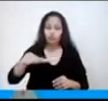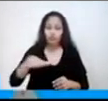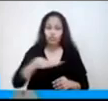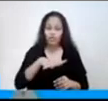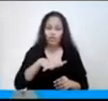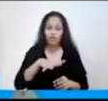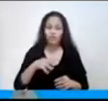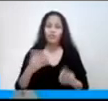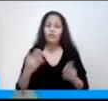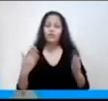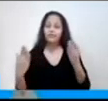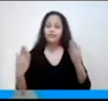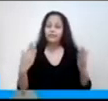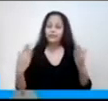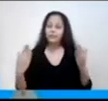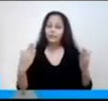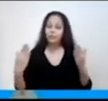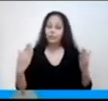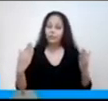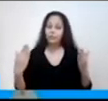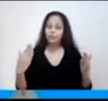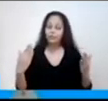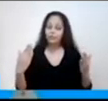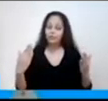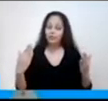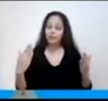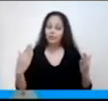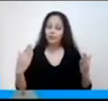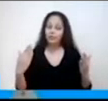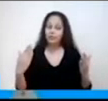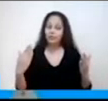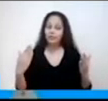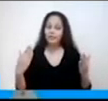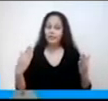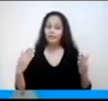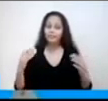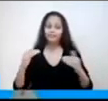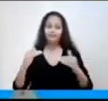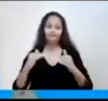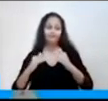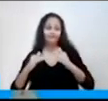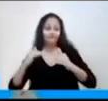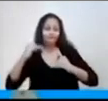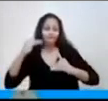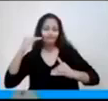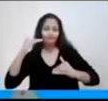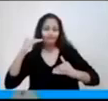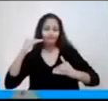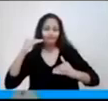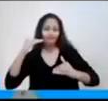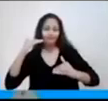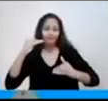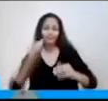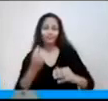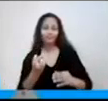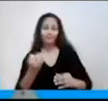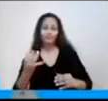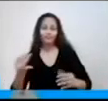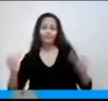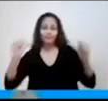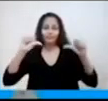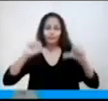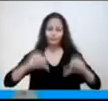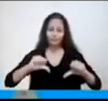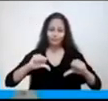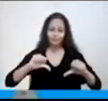gente compara as diferenças regionais, é ainda mais gritante, né? A gente percebe índices piores nas regiões